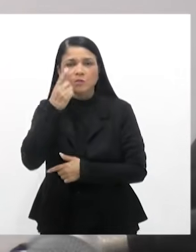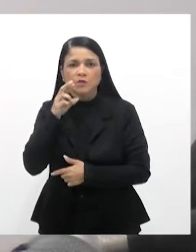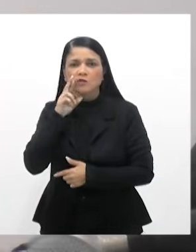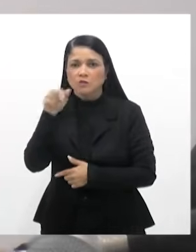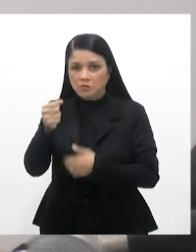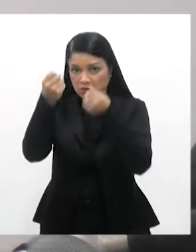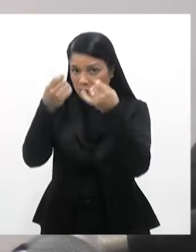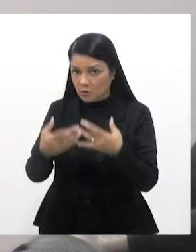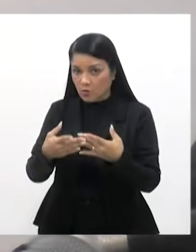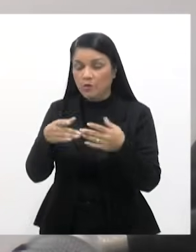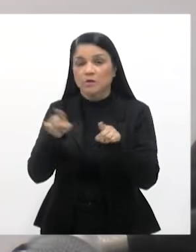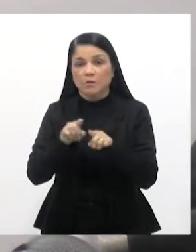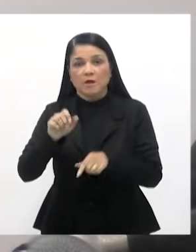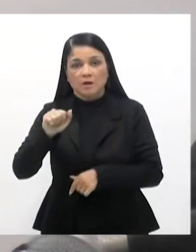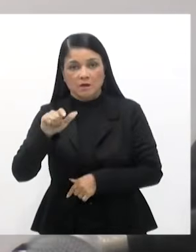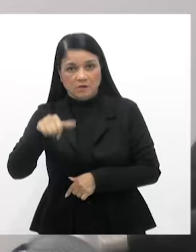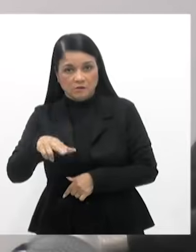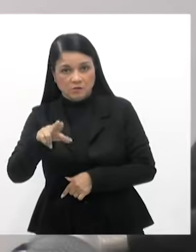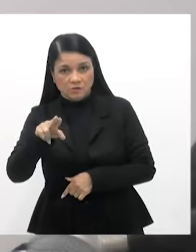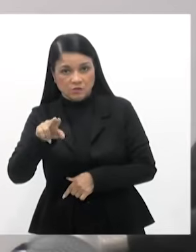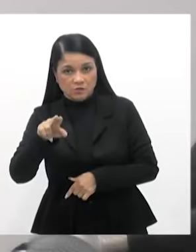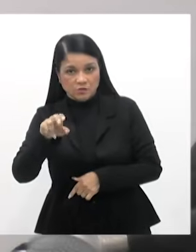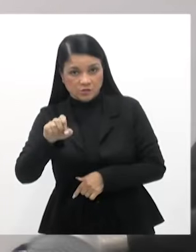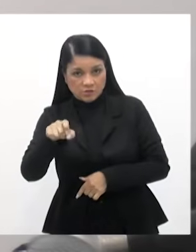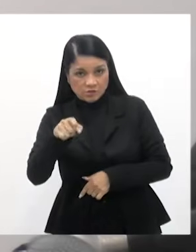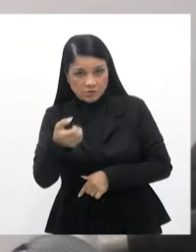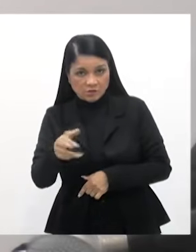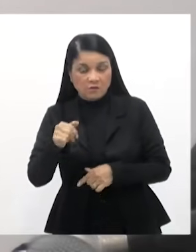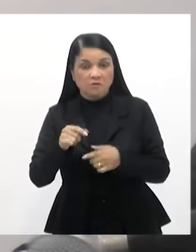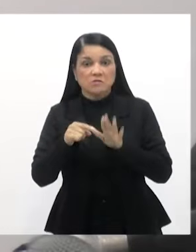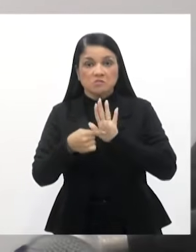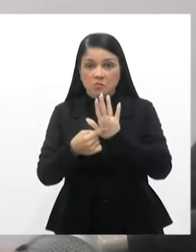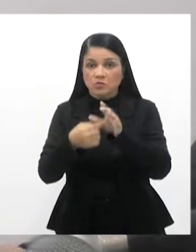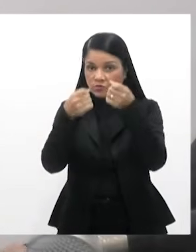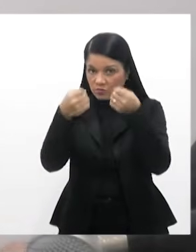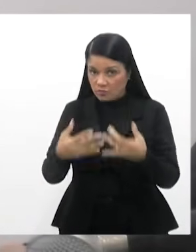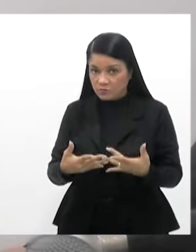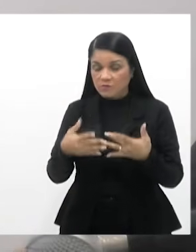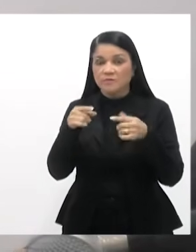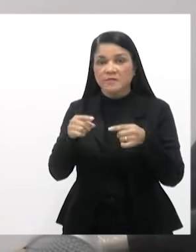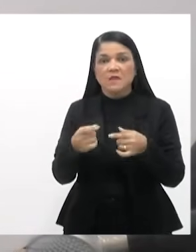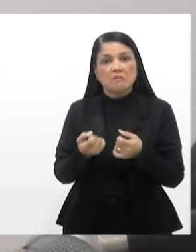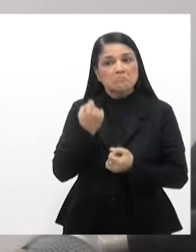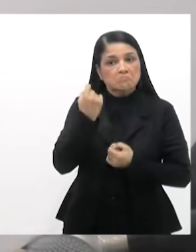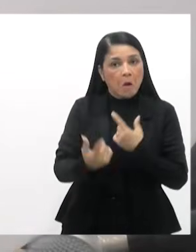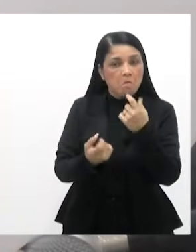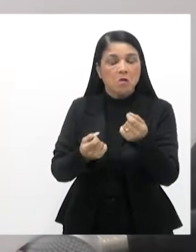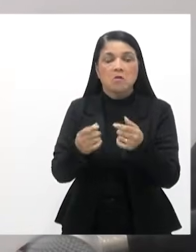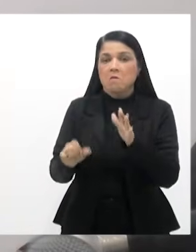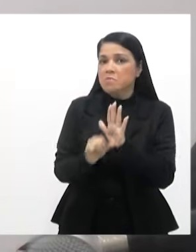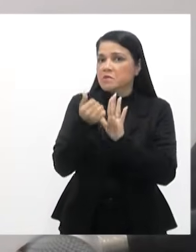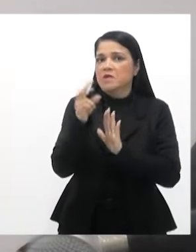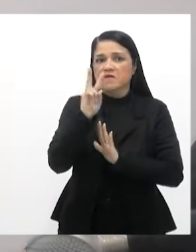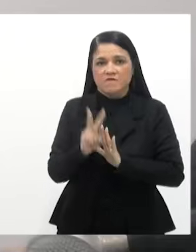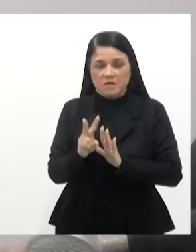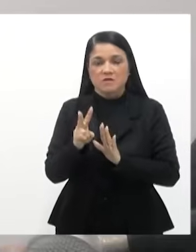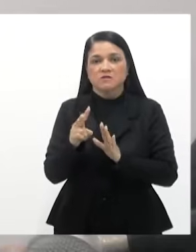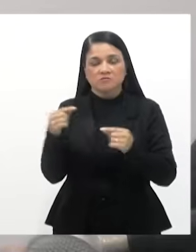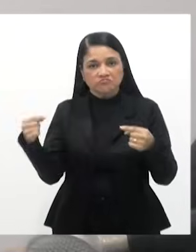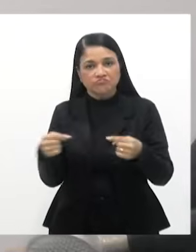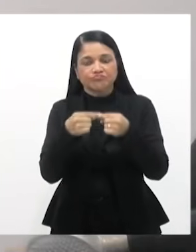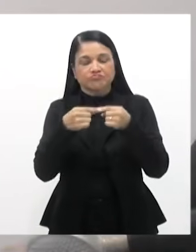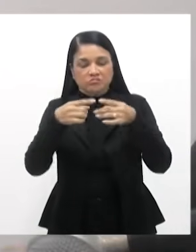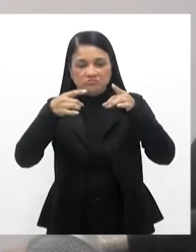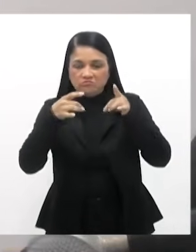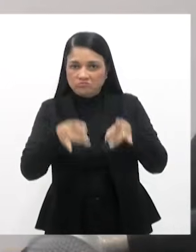também, ele é, de fato, inédito. E isso se encaixa nesse conceito da imprevisibilidade, por esse fato ser